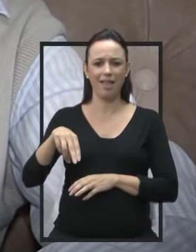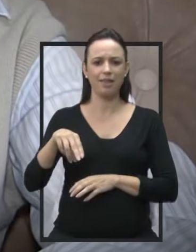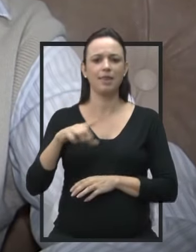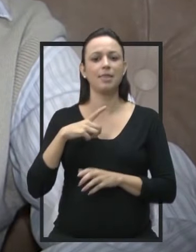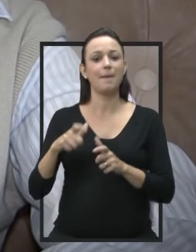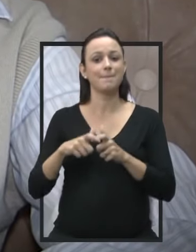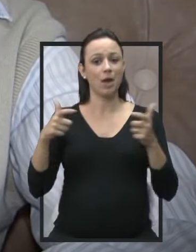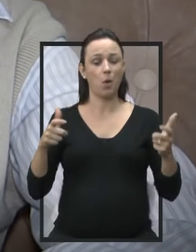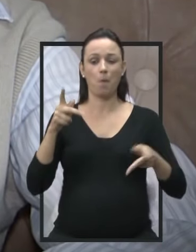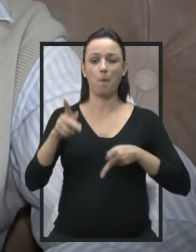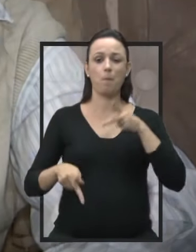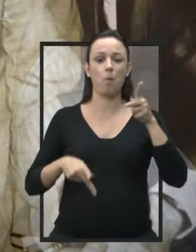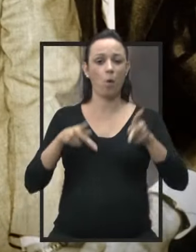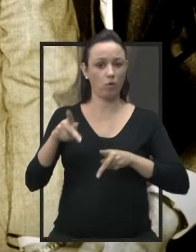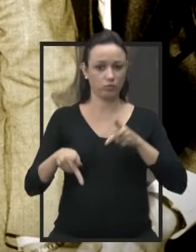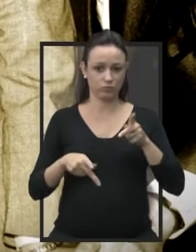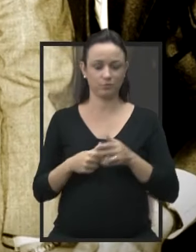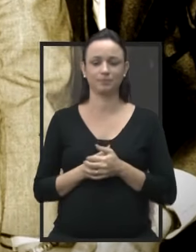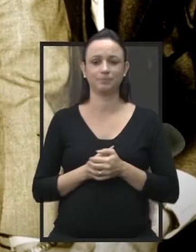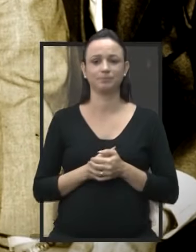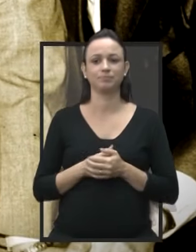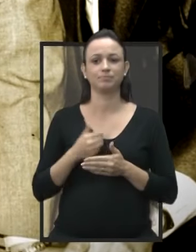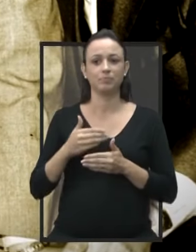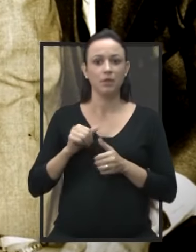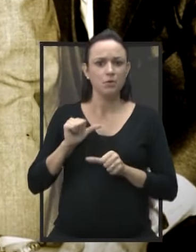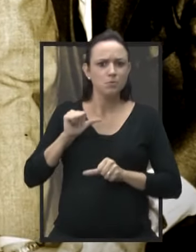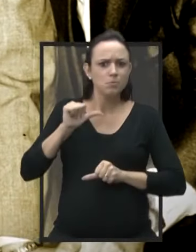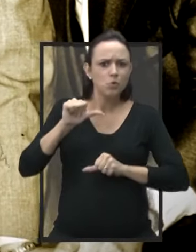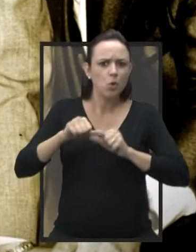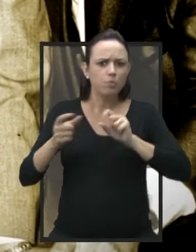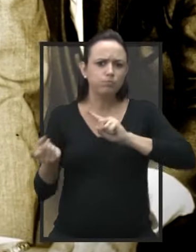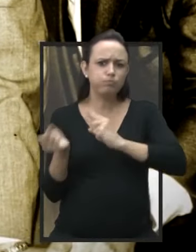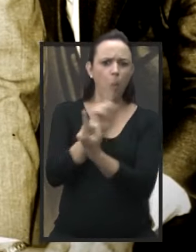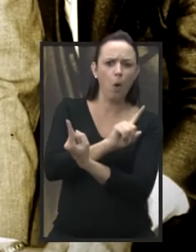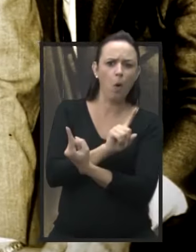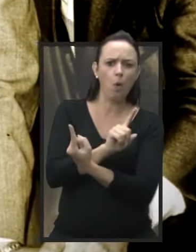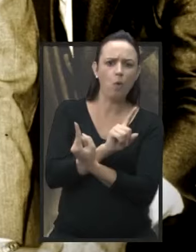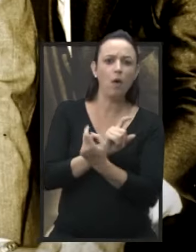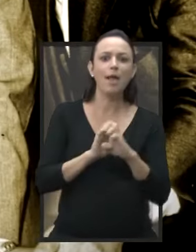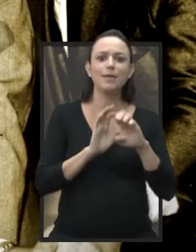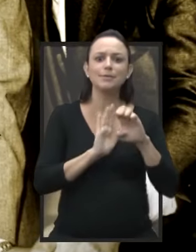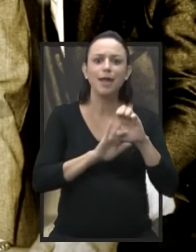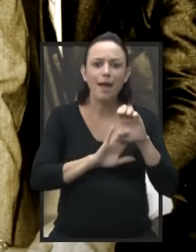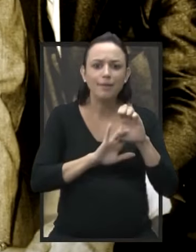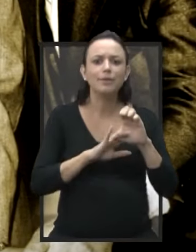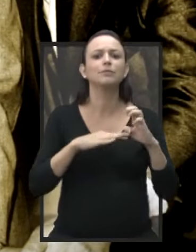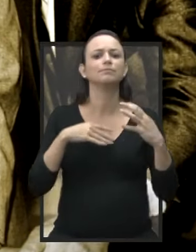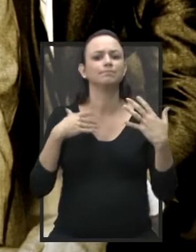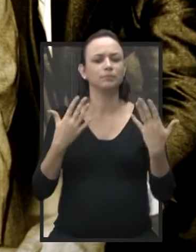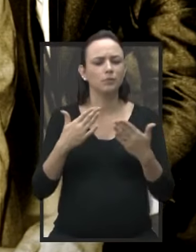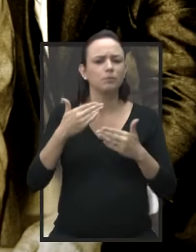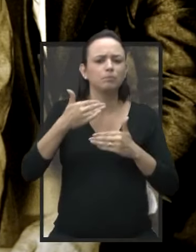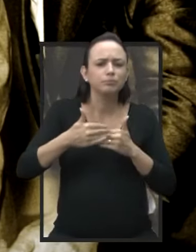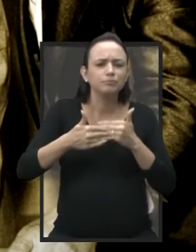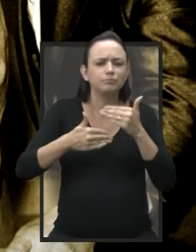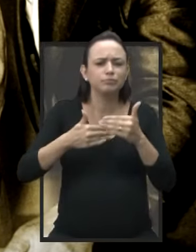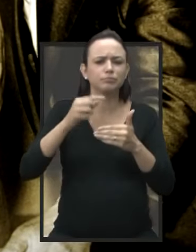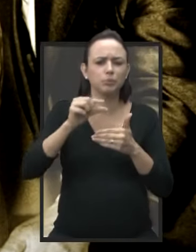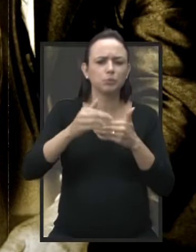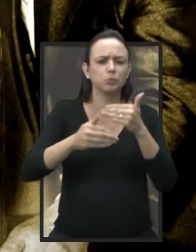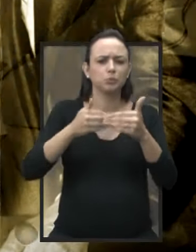grande maioria do povo de Jaú. Essa guinada para a esquerda não teria sido pública e foi acontecendo aos